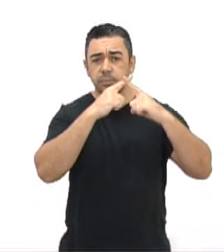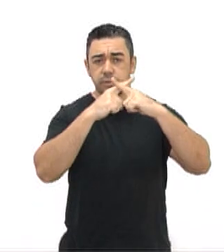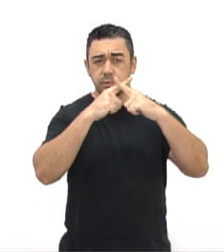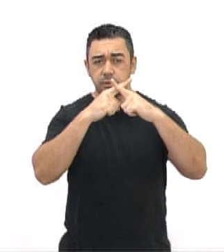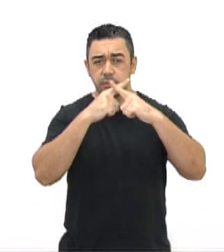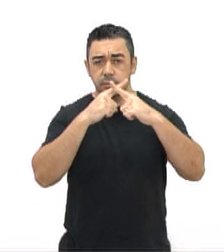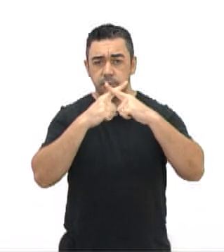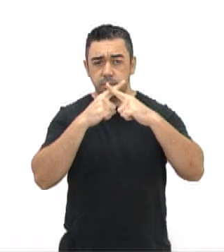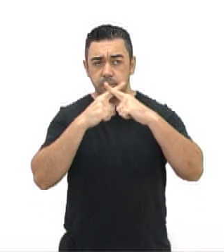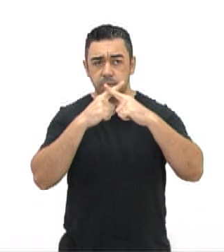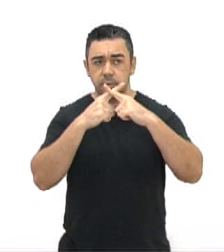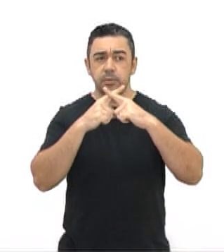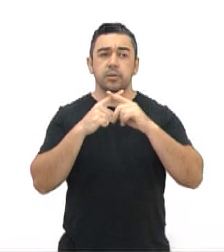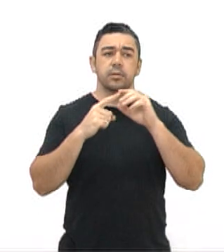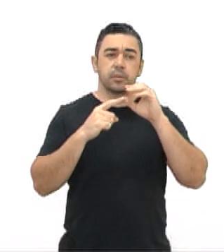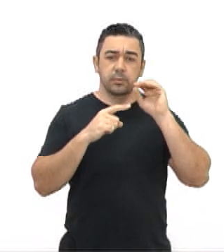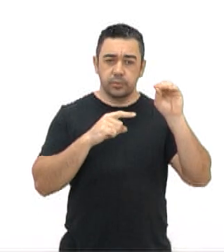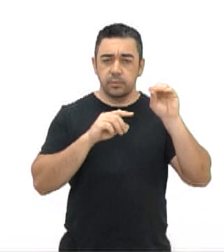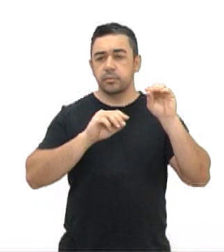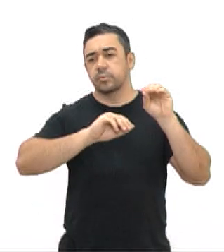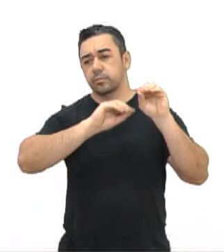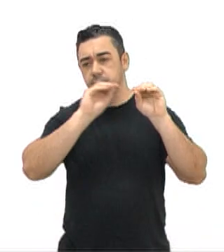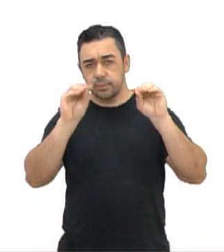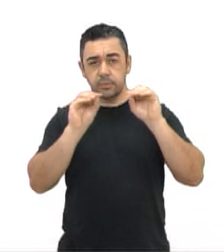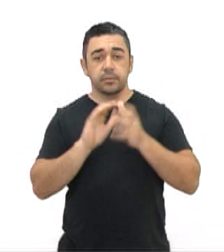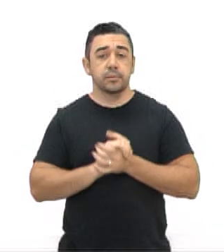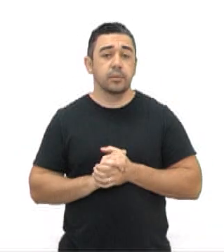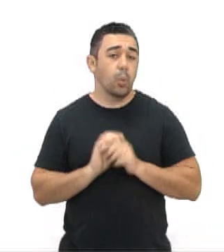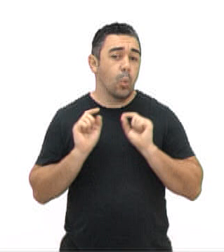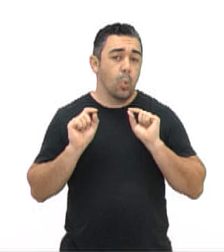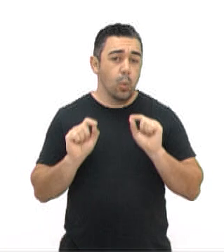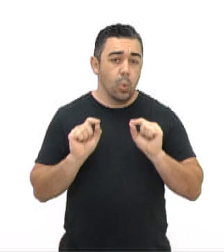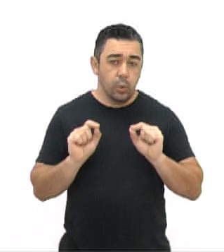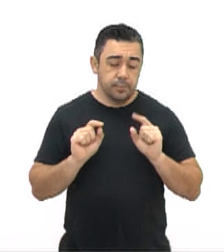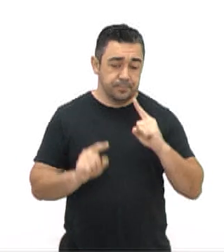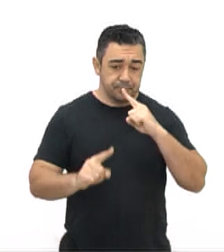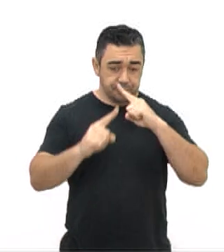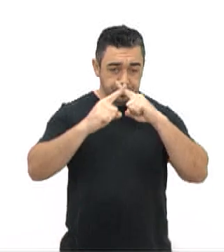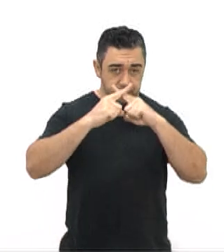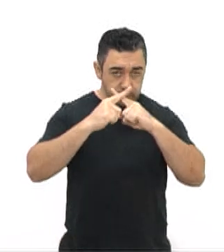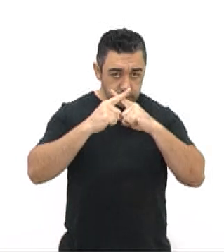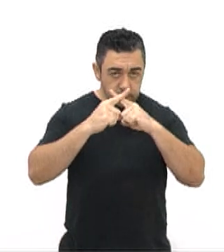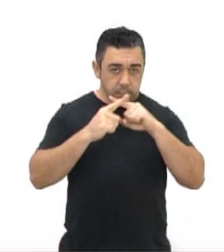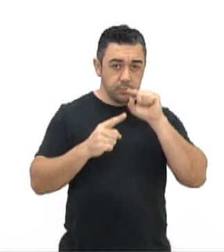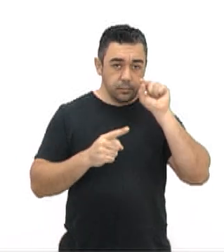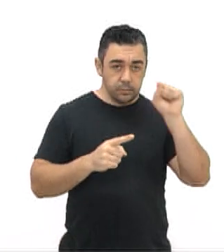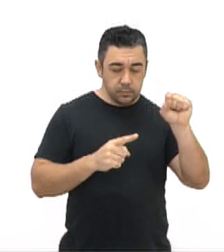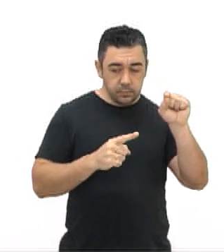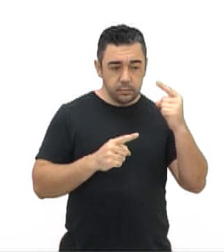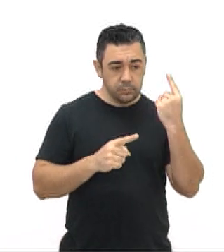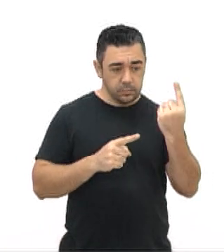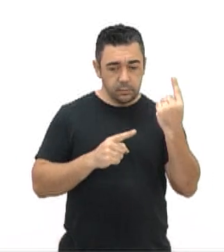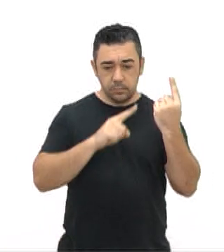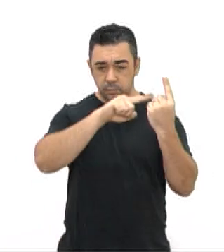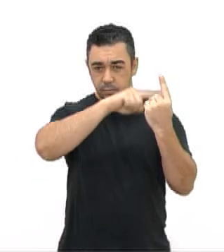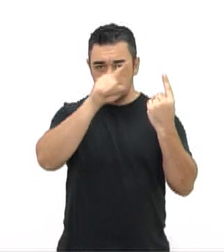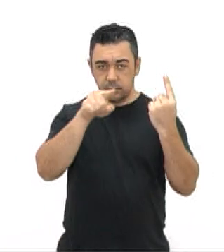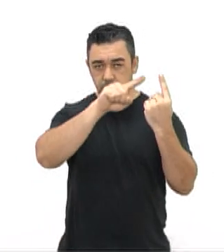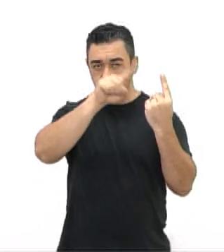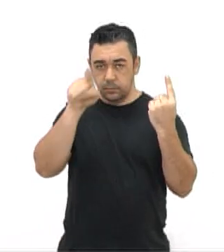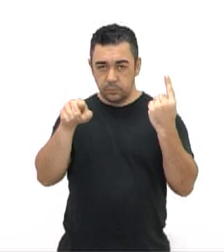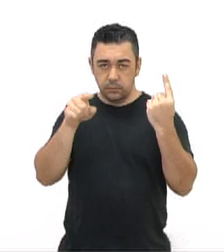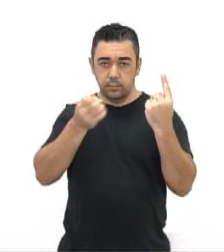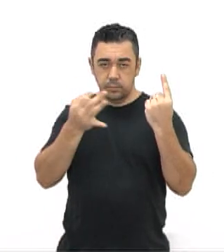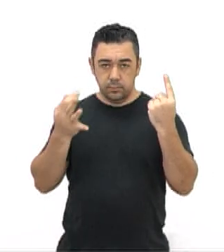Multiplicando um monômio por um polinômio. Podemos dizer que a multiplicação de um monômio por um polinômio é feita multiplicando-se o